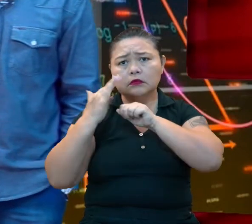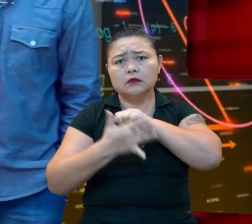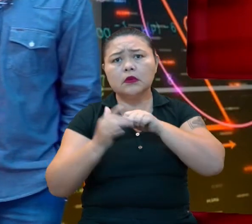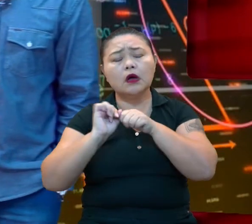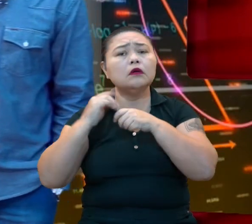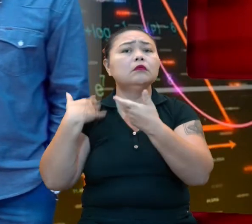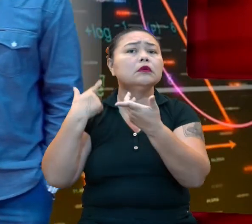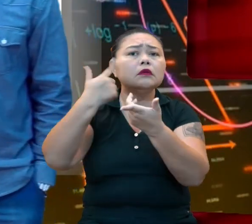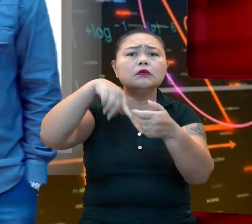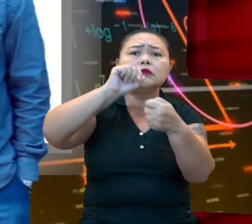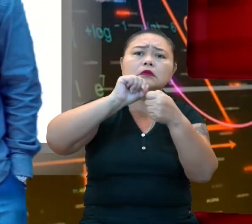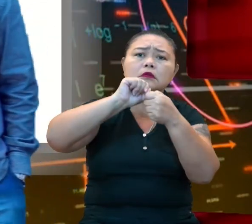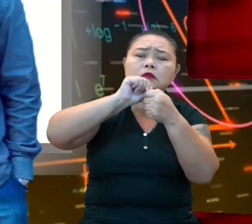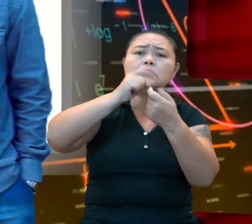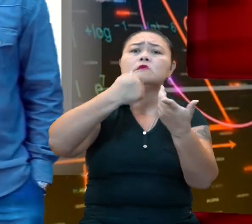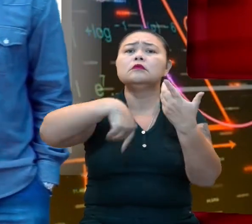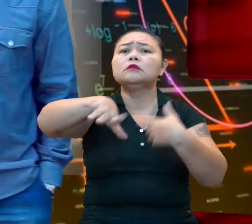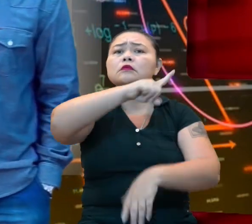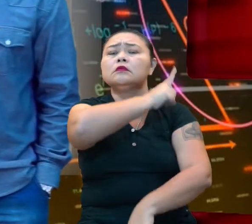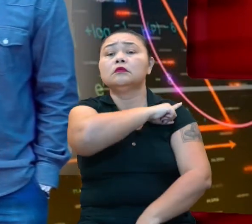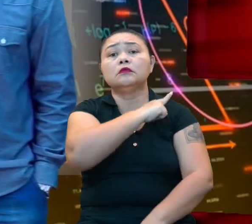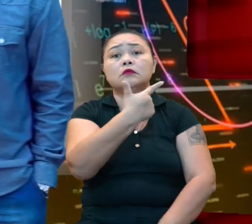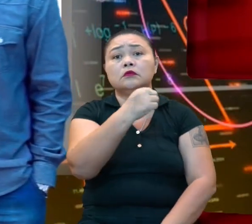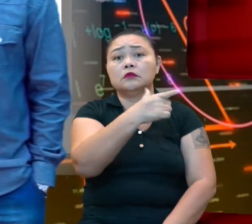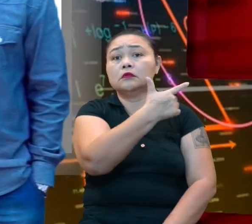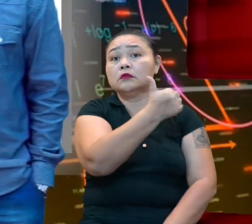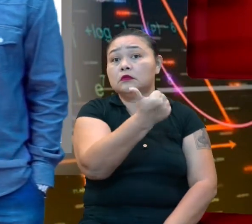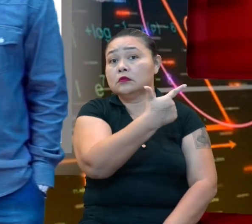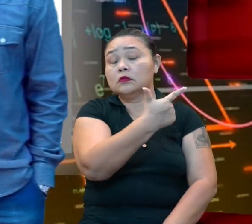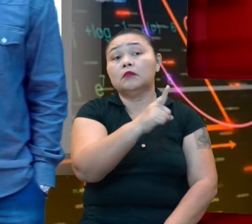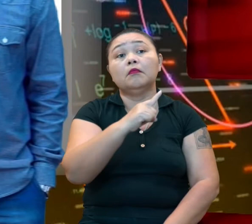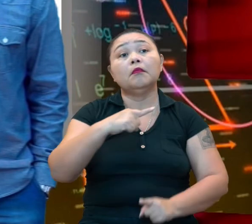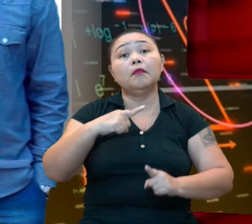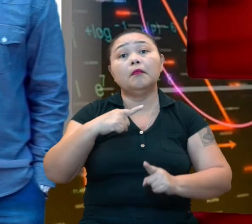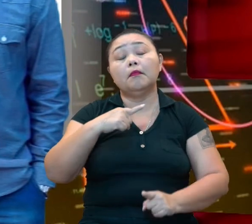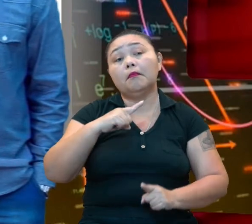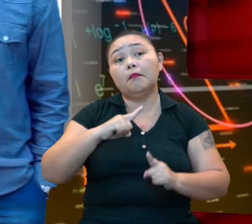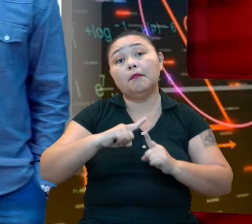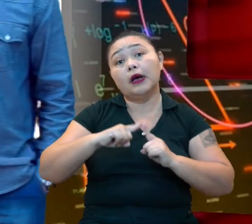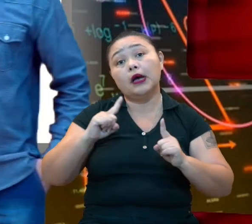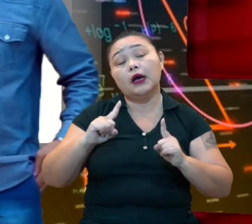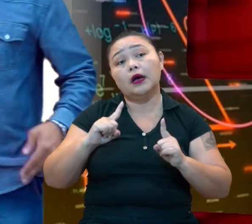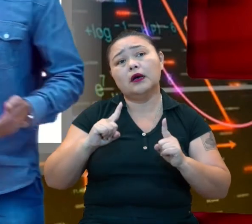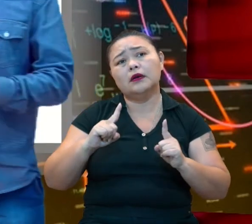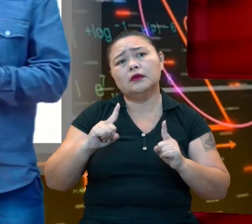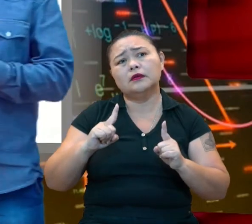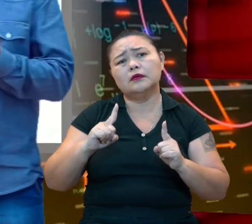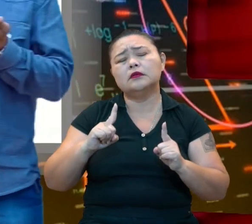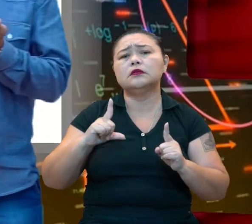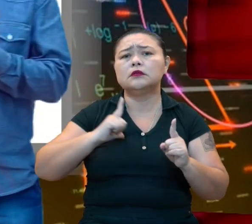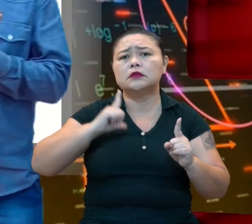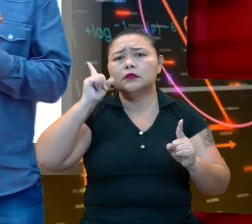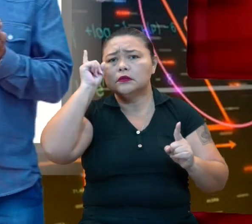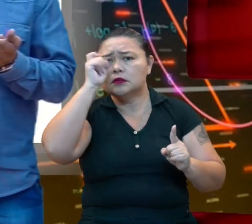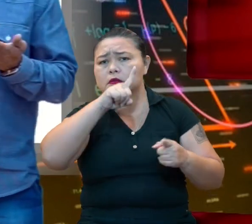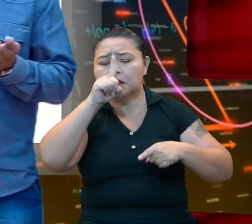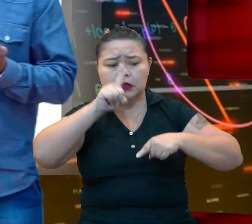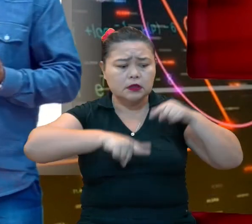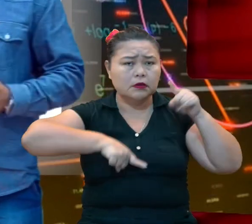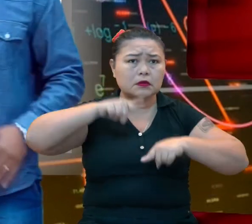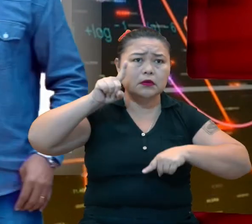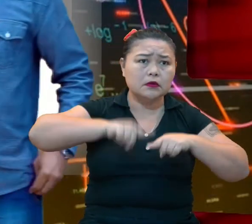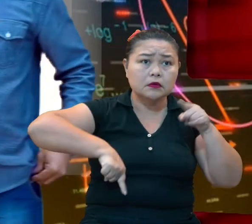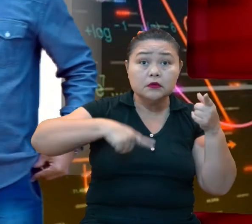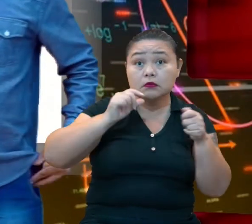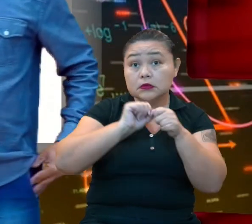do teodolito para a galera do primeiro ano de 2020, 2021, mas aí a gente achou que poderia, né, ter dificuldade no material, se bem que são materiais